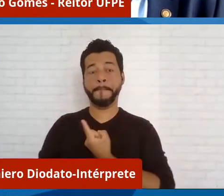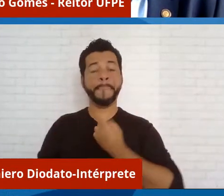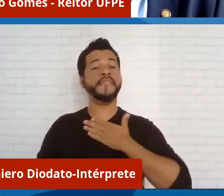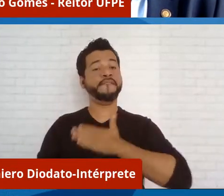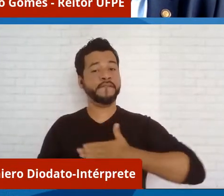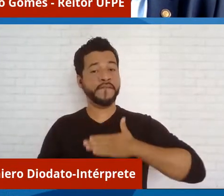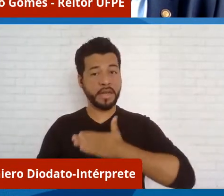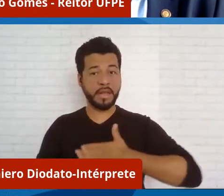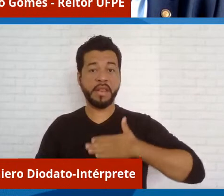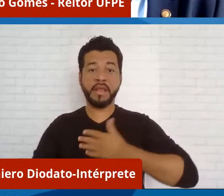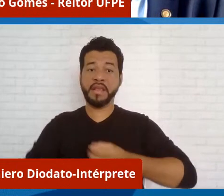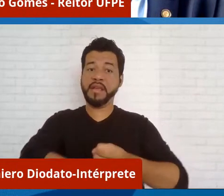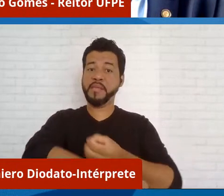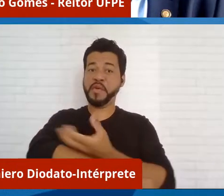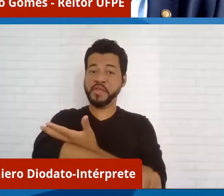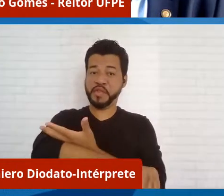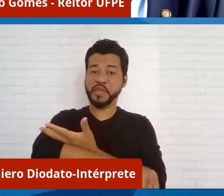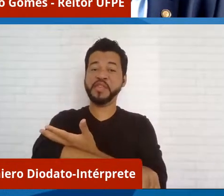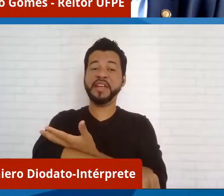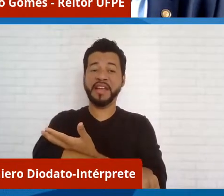né? E